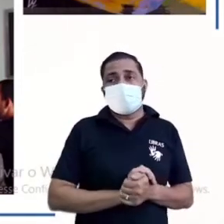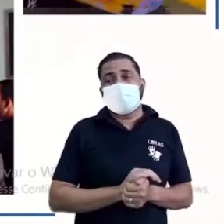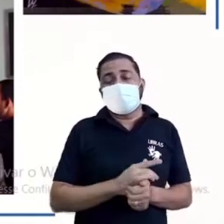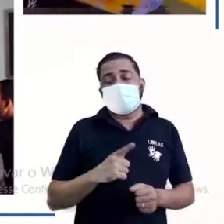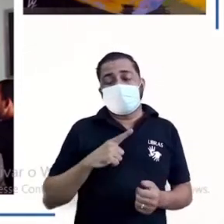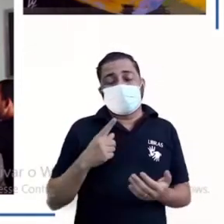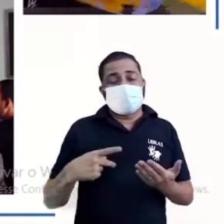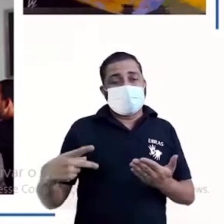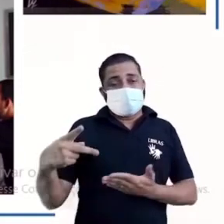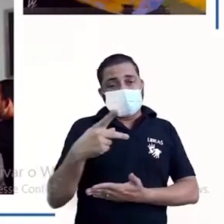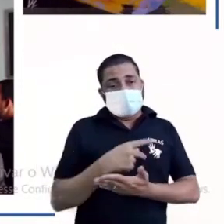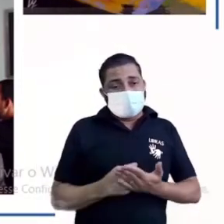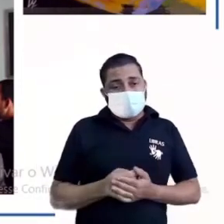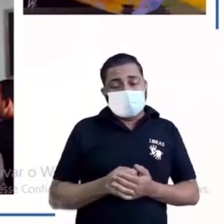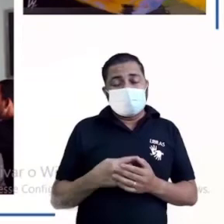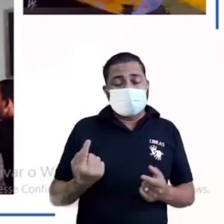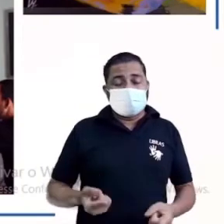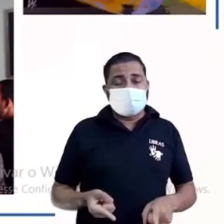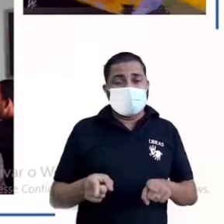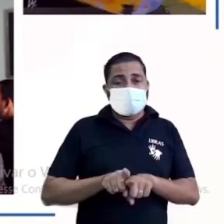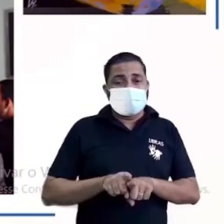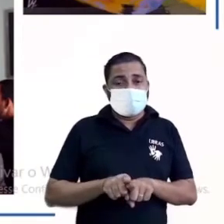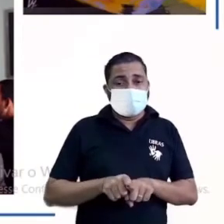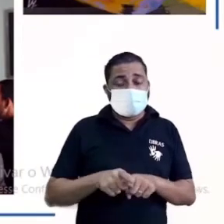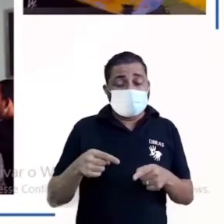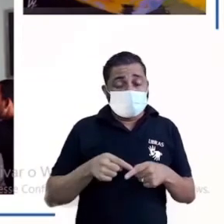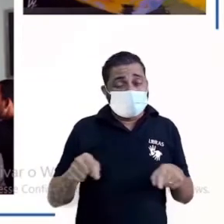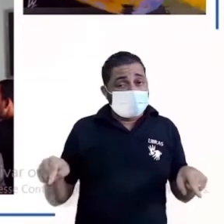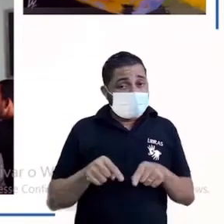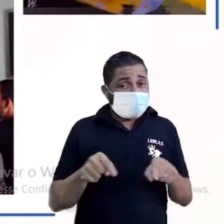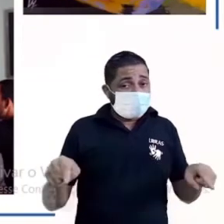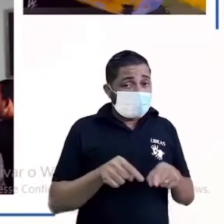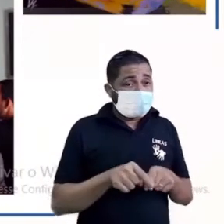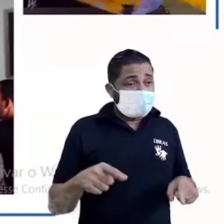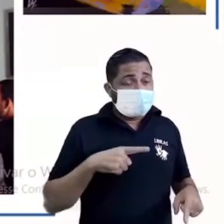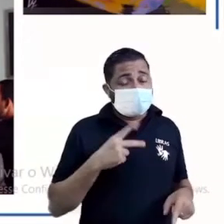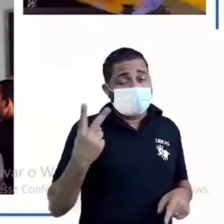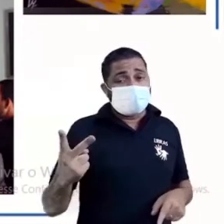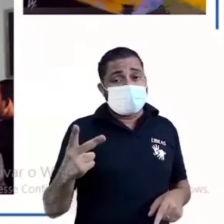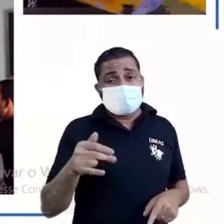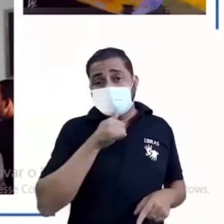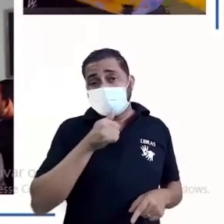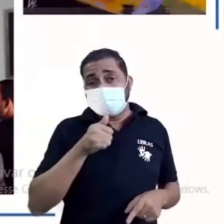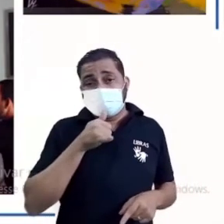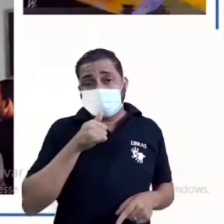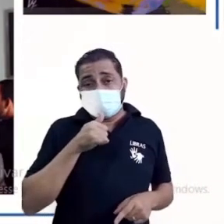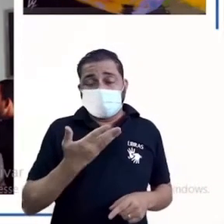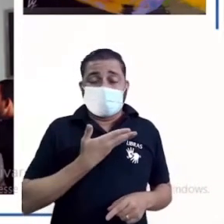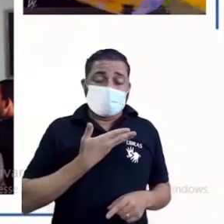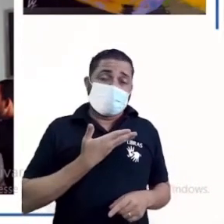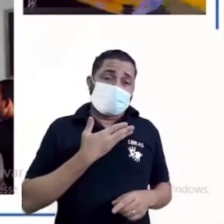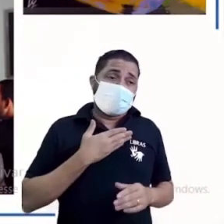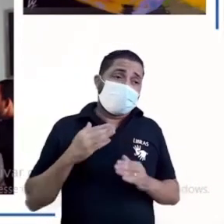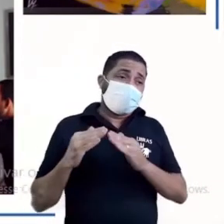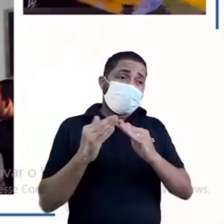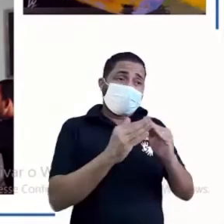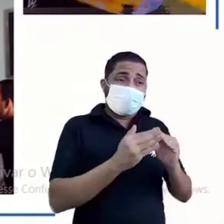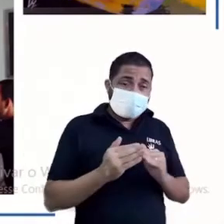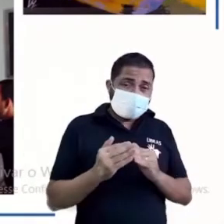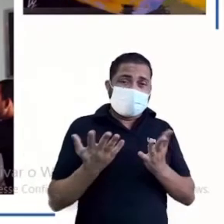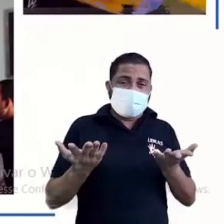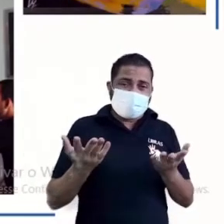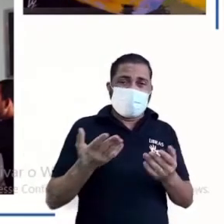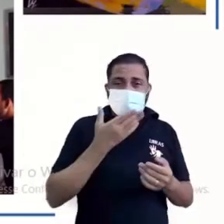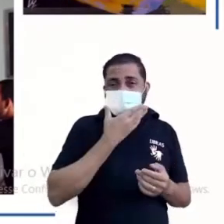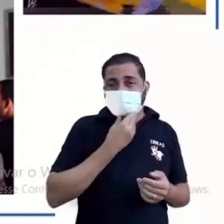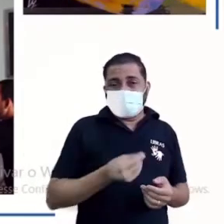o desenho, na realidade, é uma associação de linhas. Né? Então, nós temos aqui dois exemplos. O amigão da vizinhança, né, o Homem-Aranha,